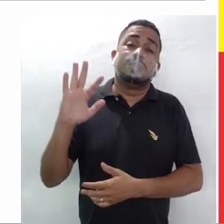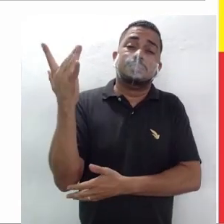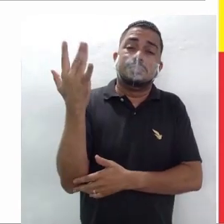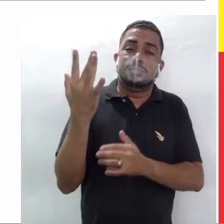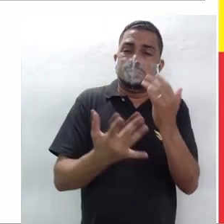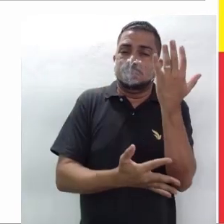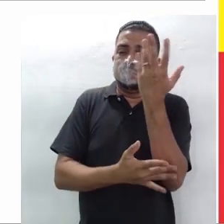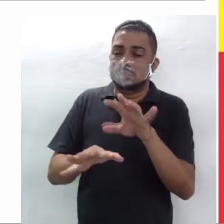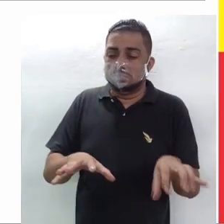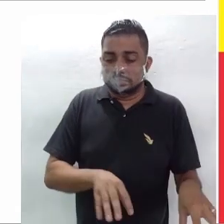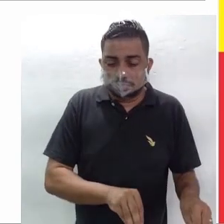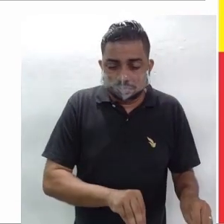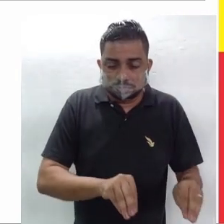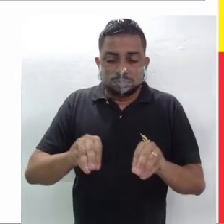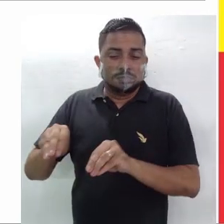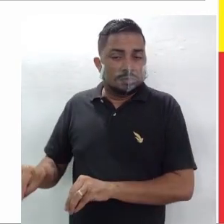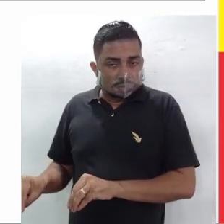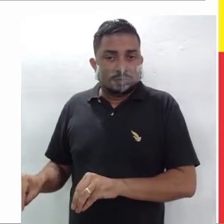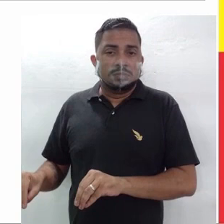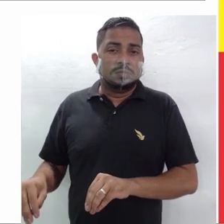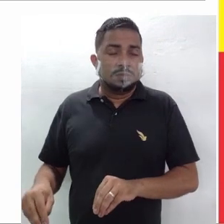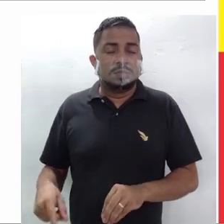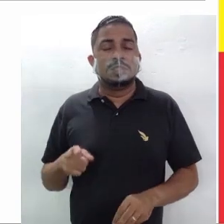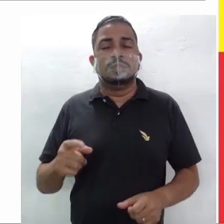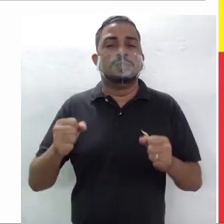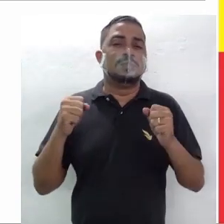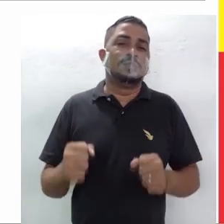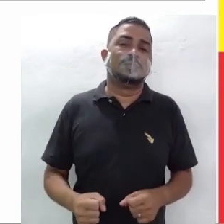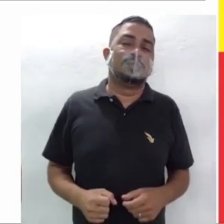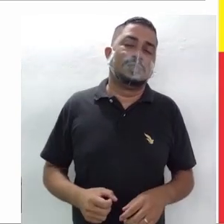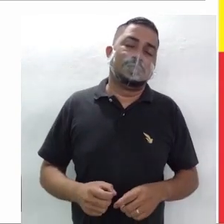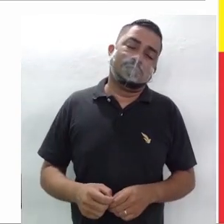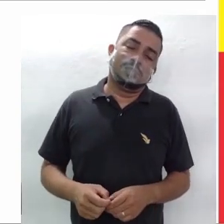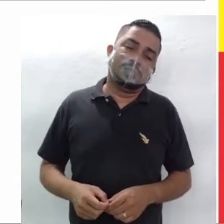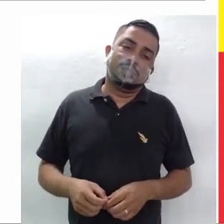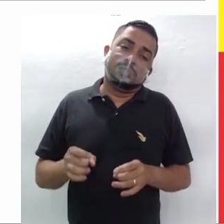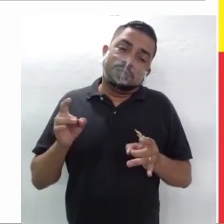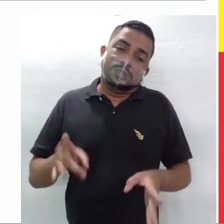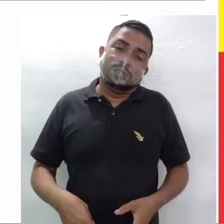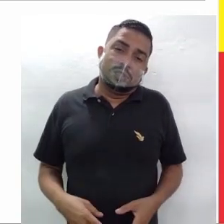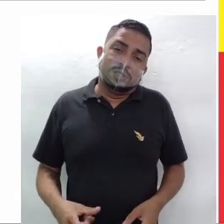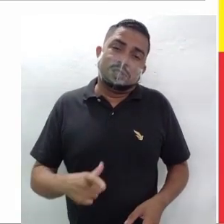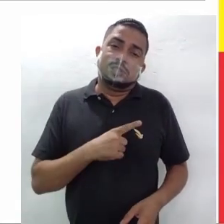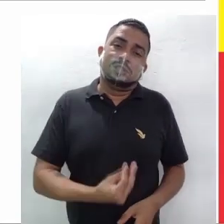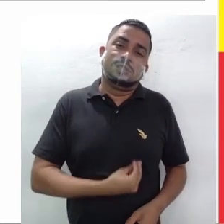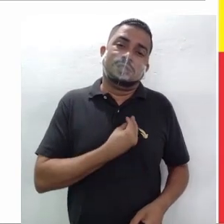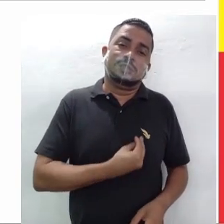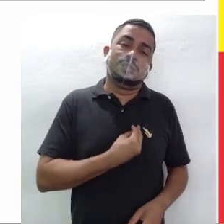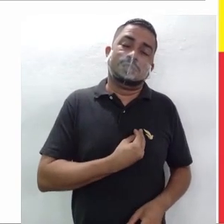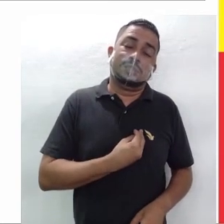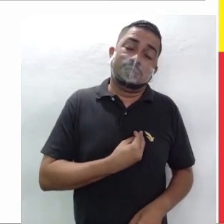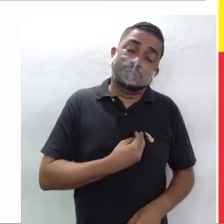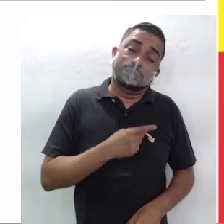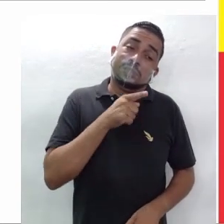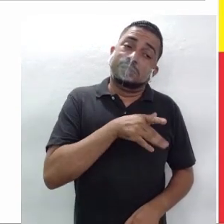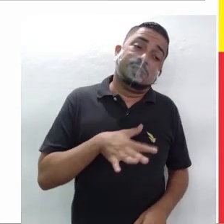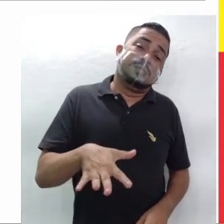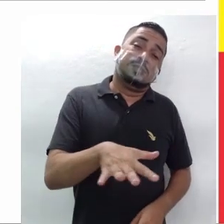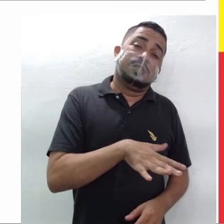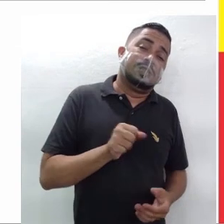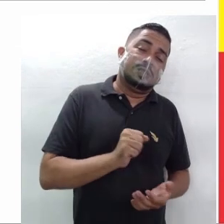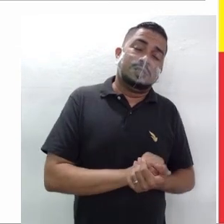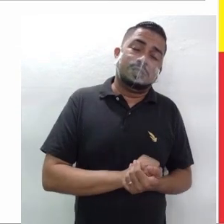se desloquem. E quando eles se deslocam, eles podem deixar de existir naquele